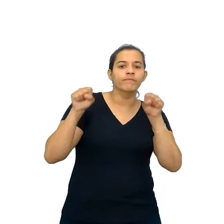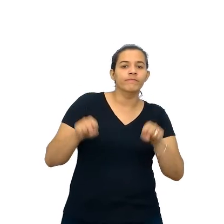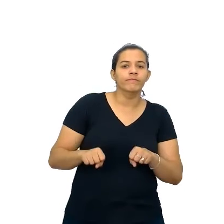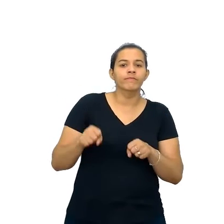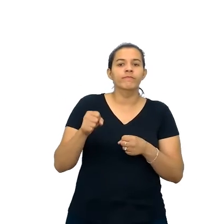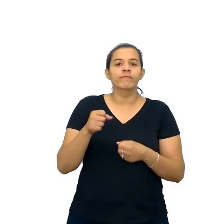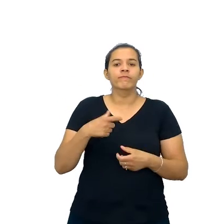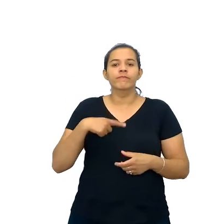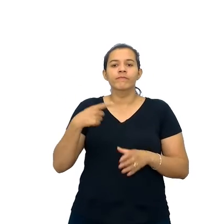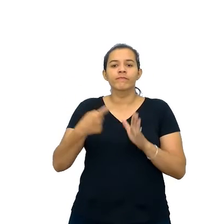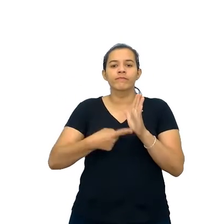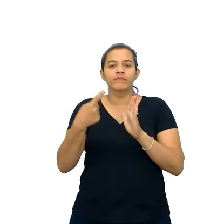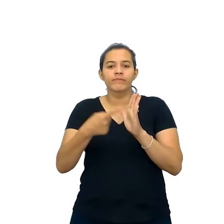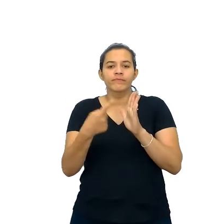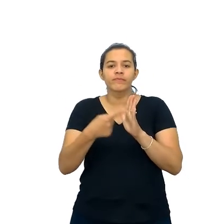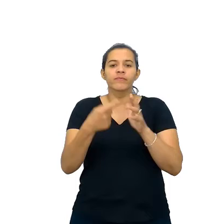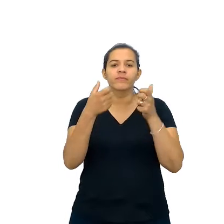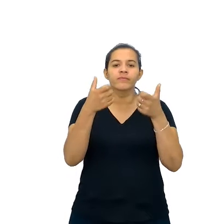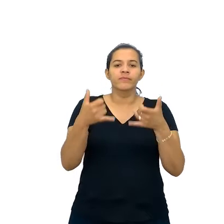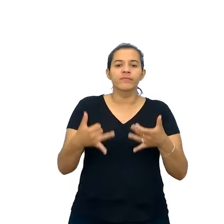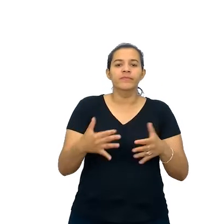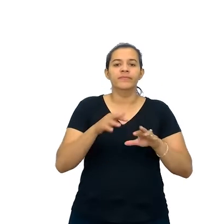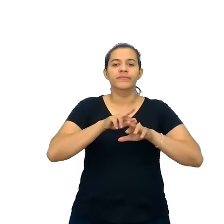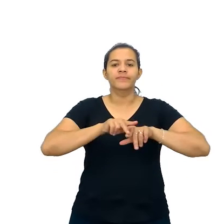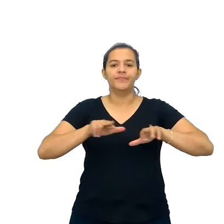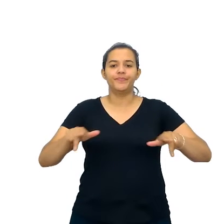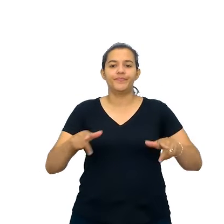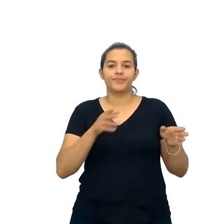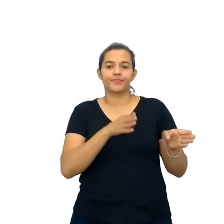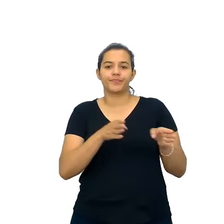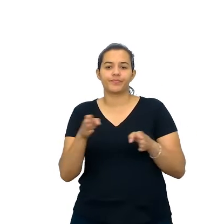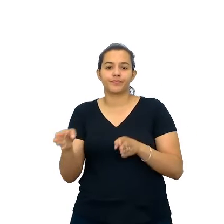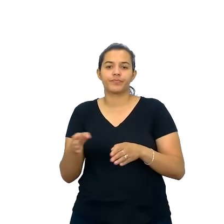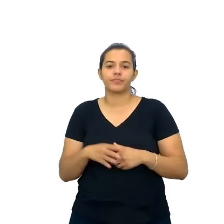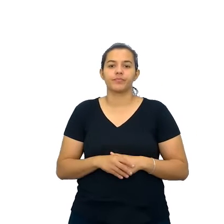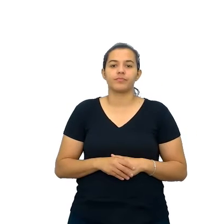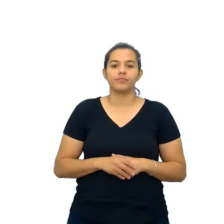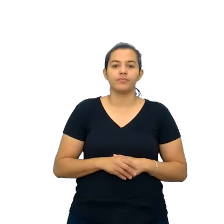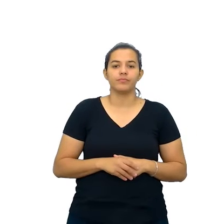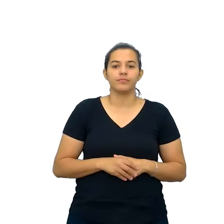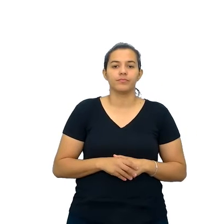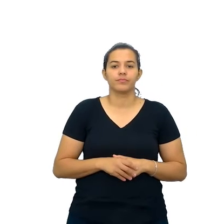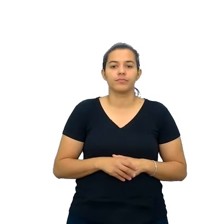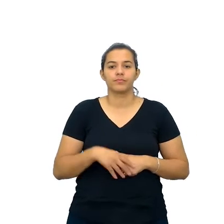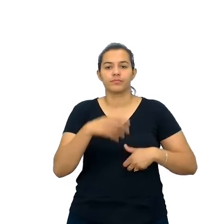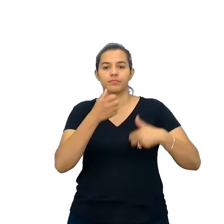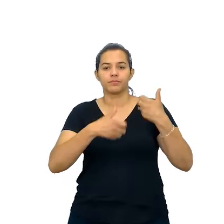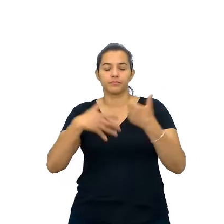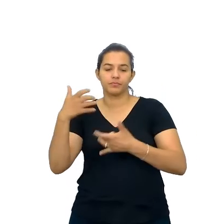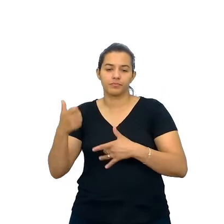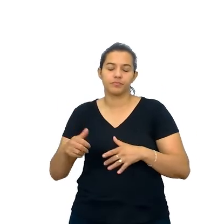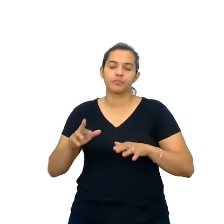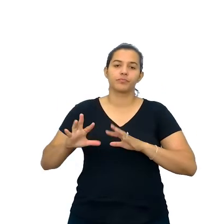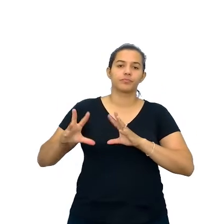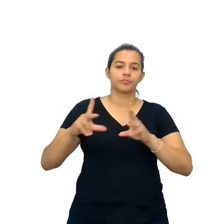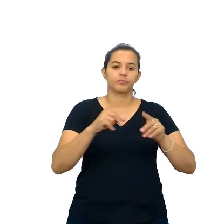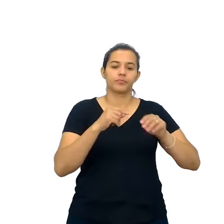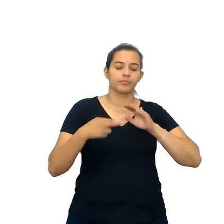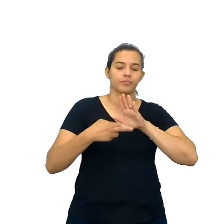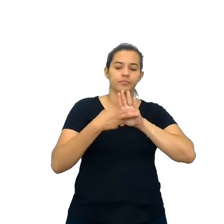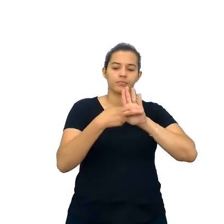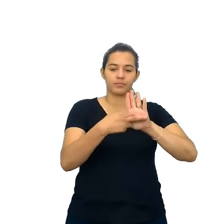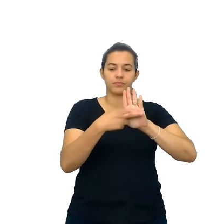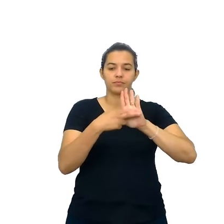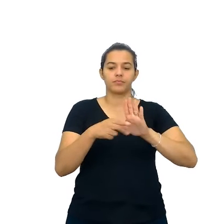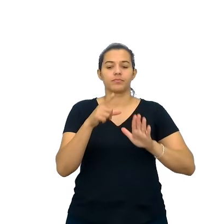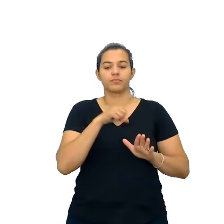de primeiro grau, né? Resolução algébrica e representação gráfica, né?